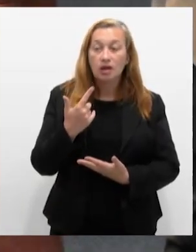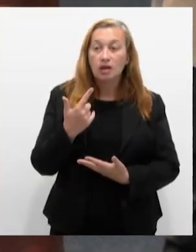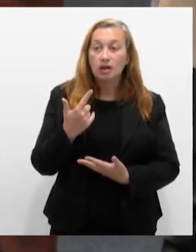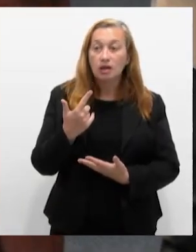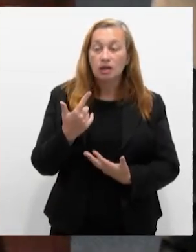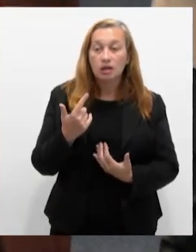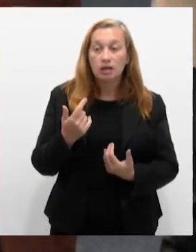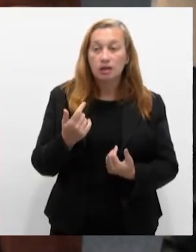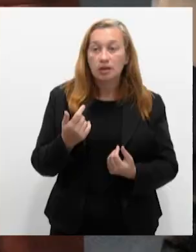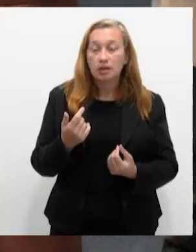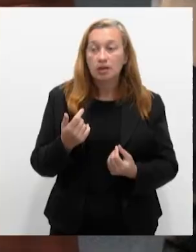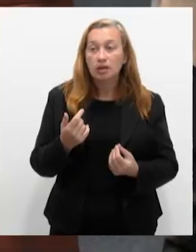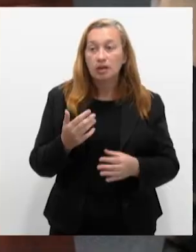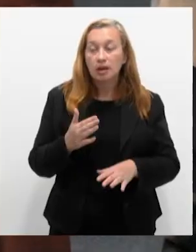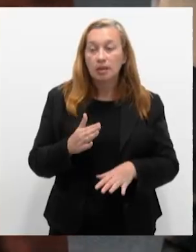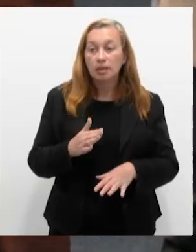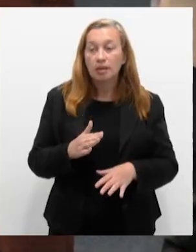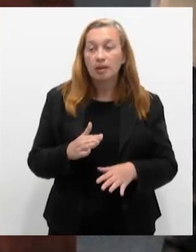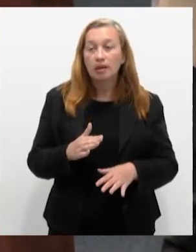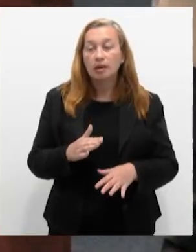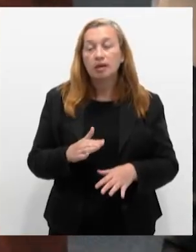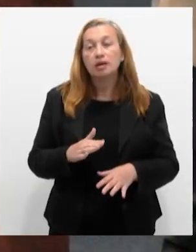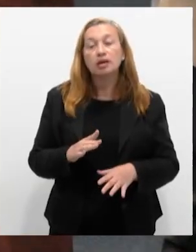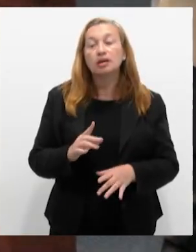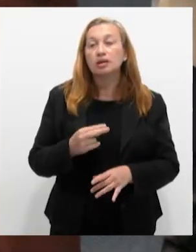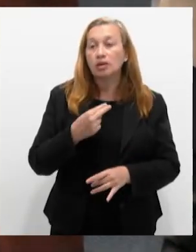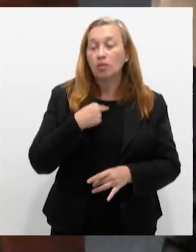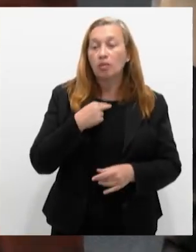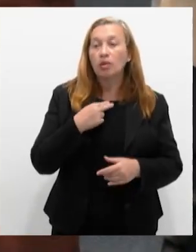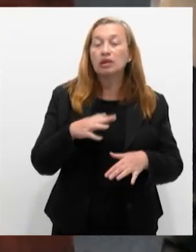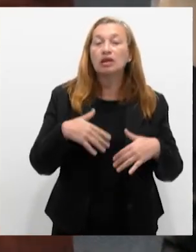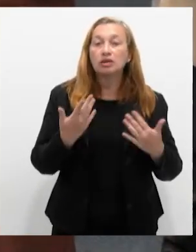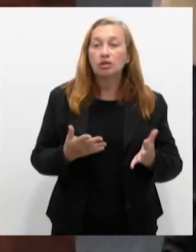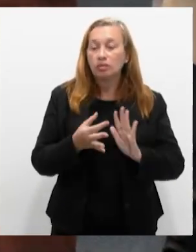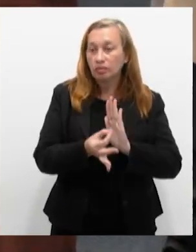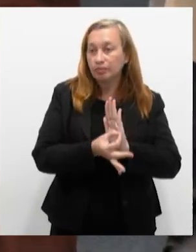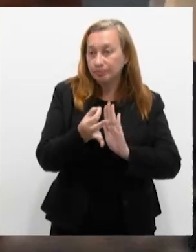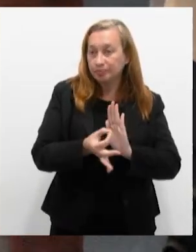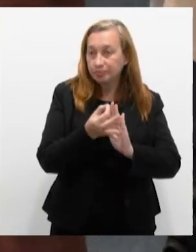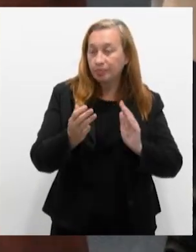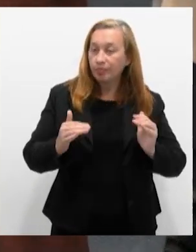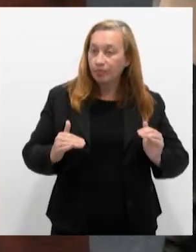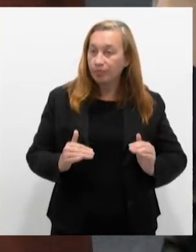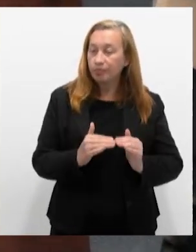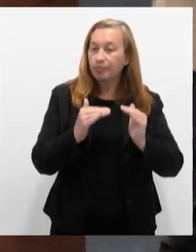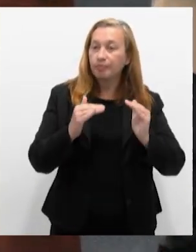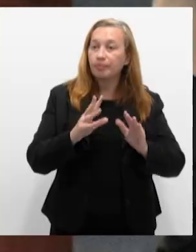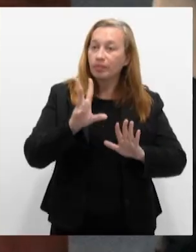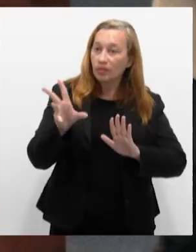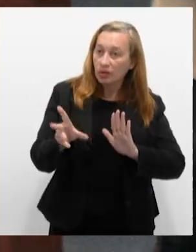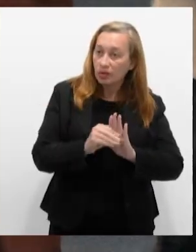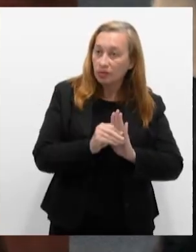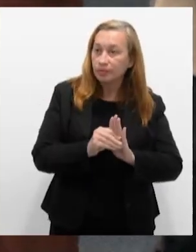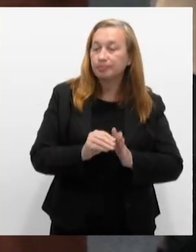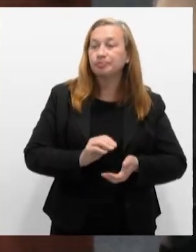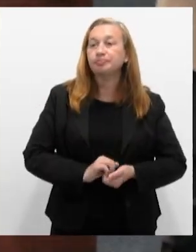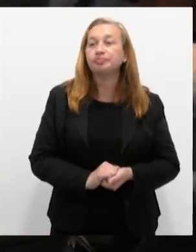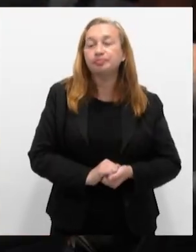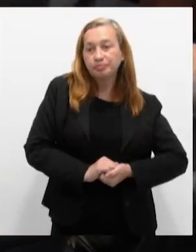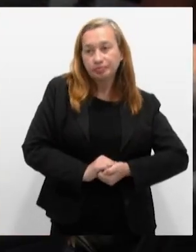extrapola a segurança institucional. Então, o nosso parecer é favorável com emendas.